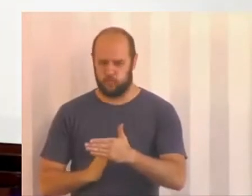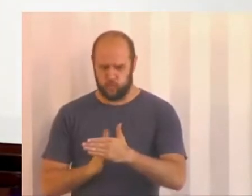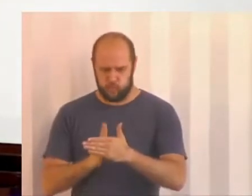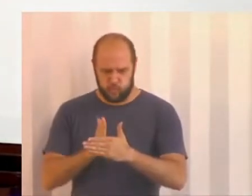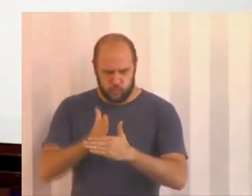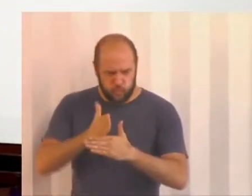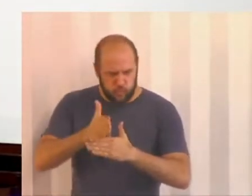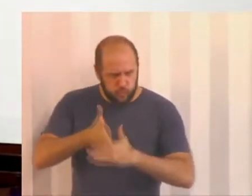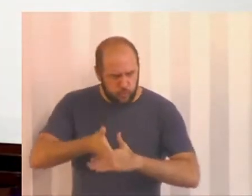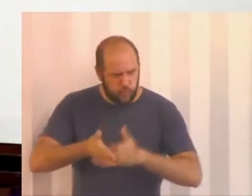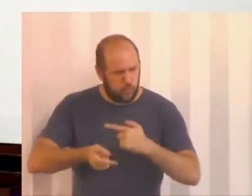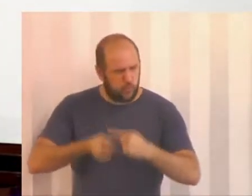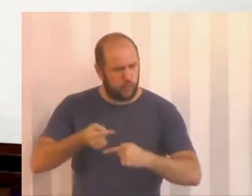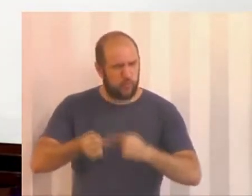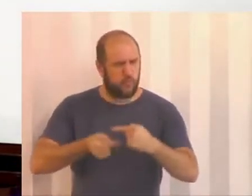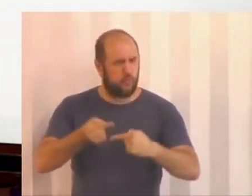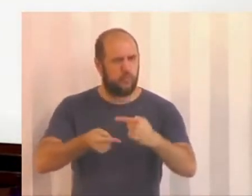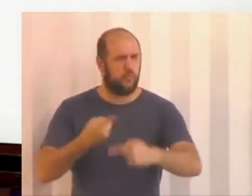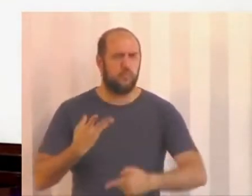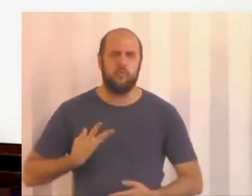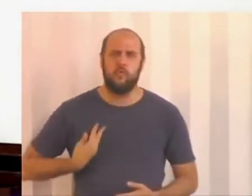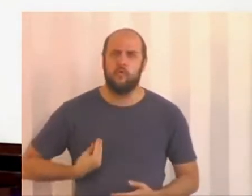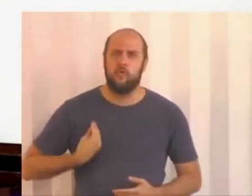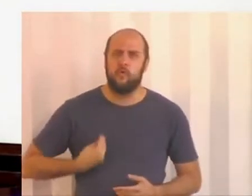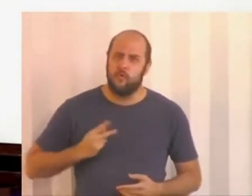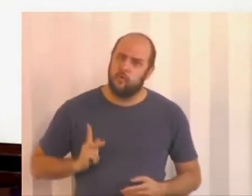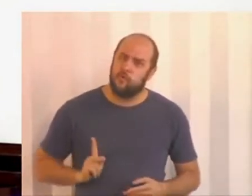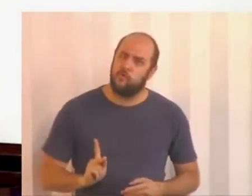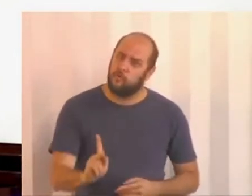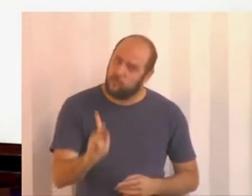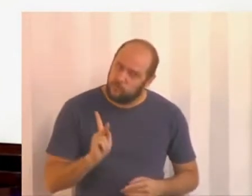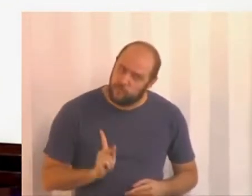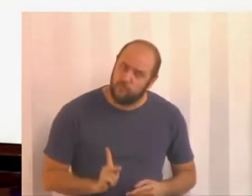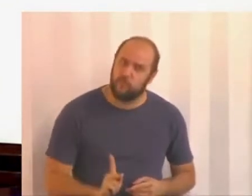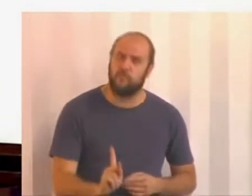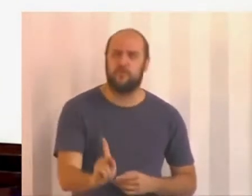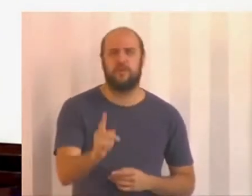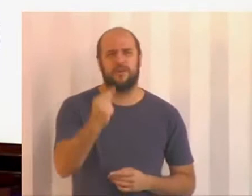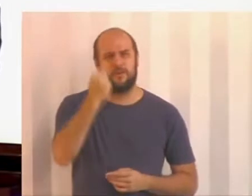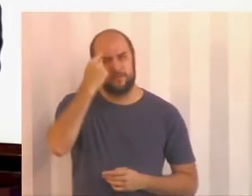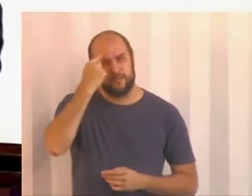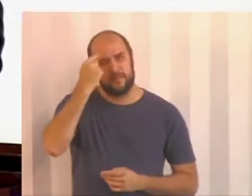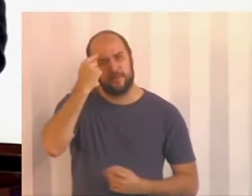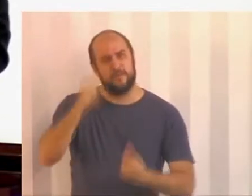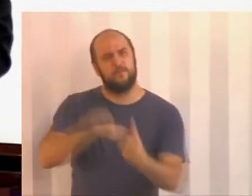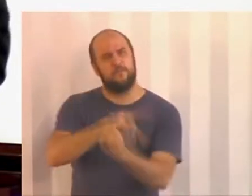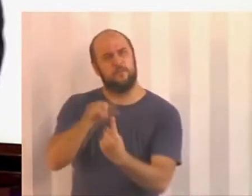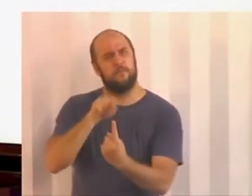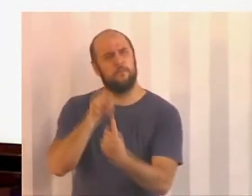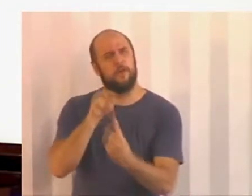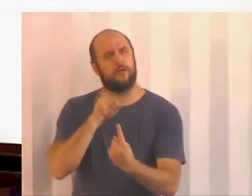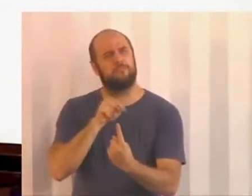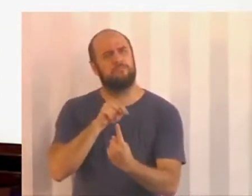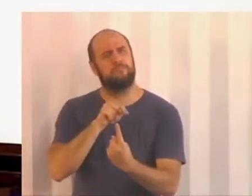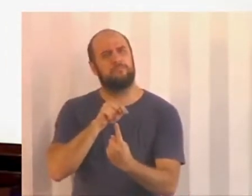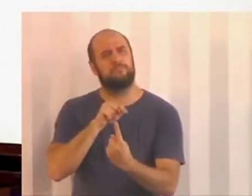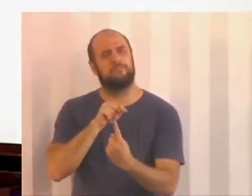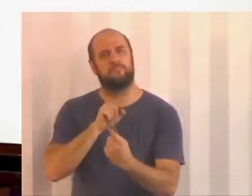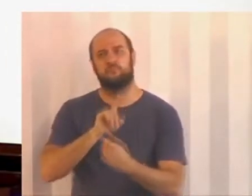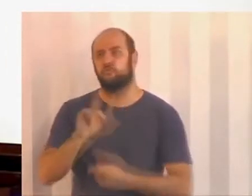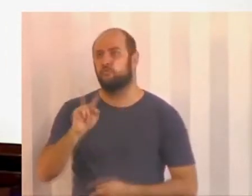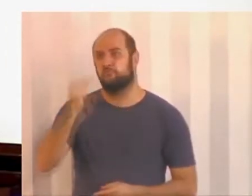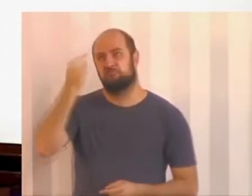pelo resto da sua vida, esse pensamento propositivo. Não é um